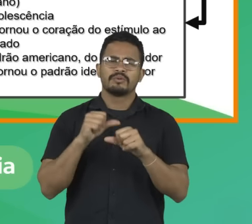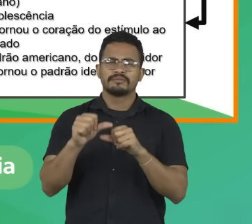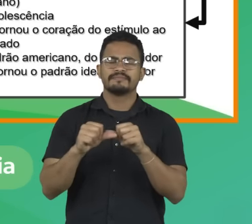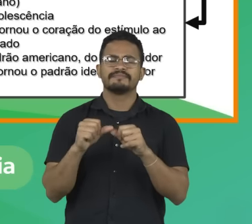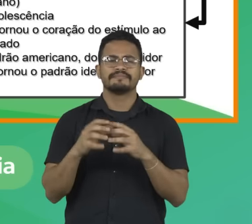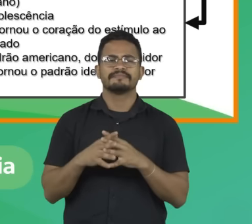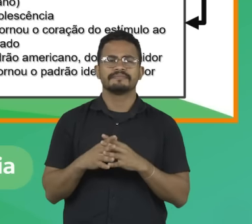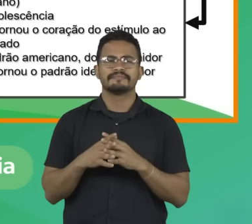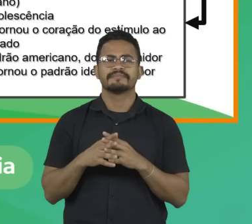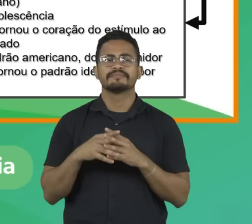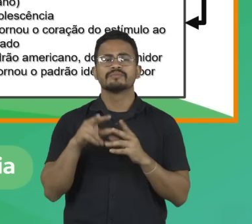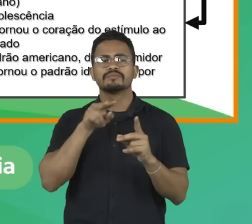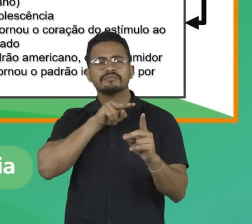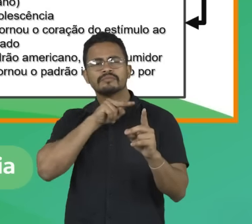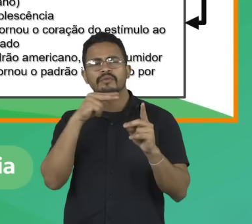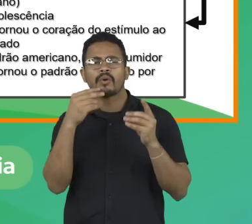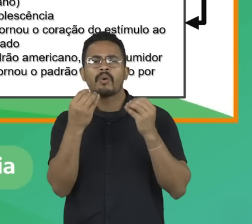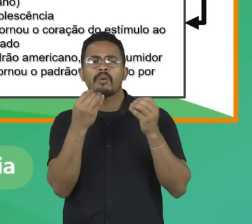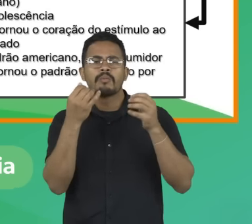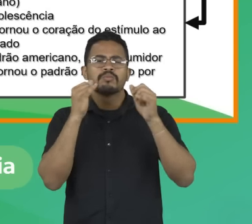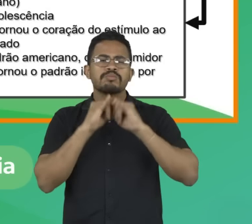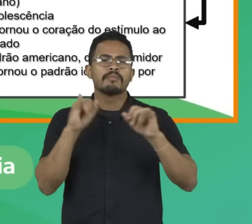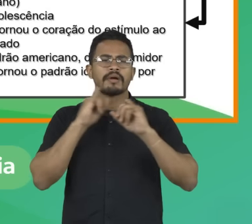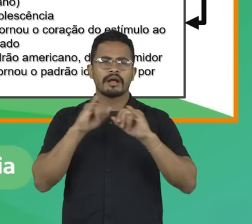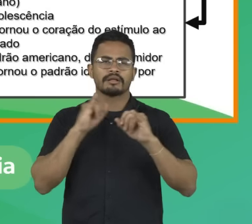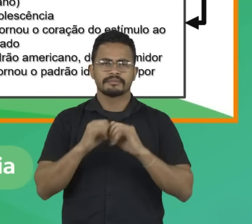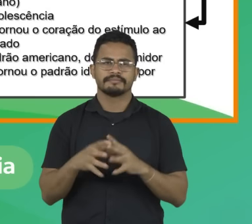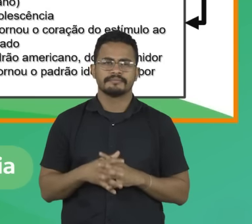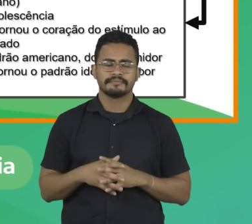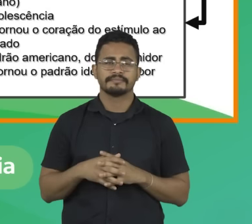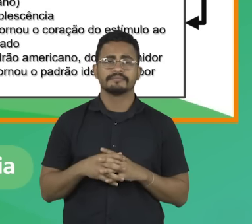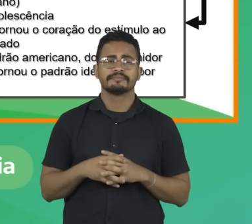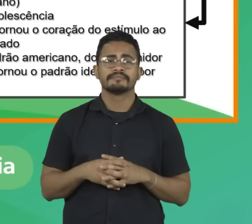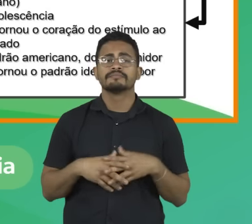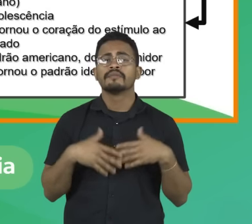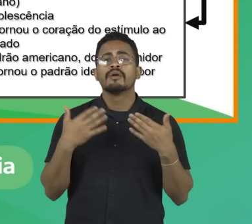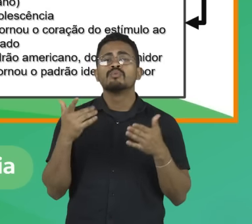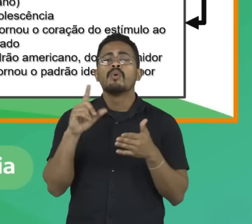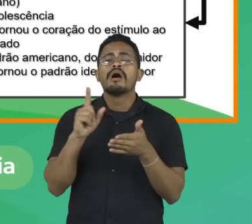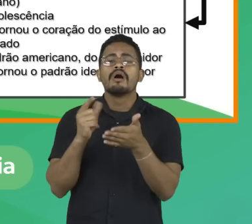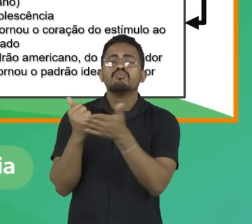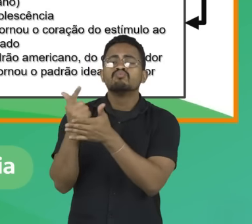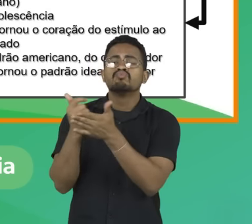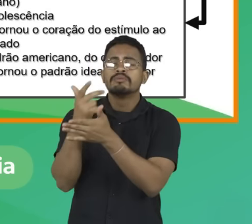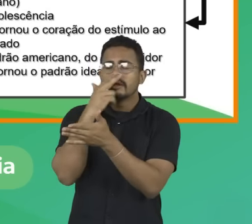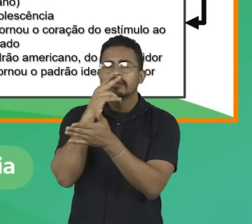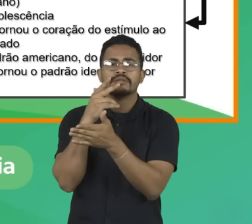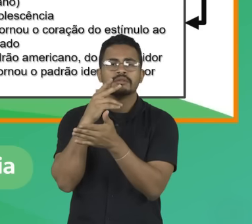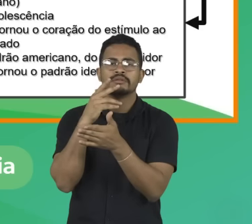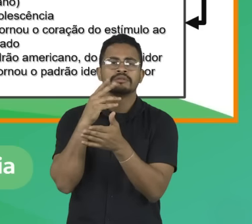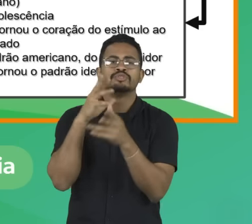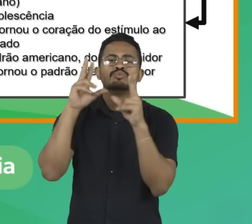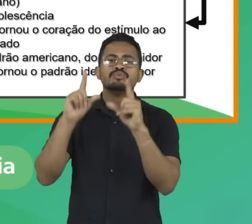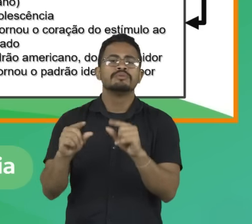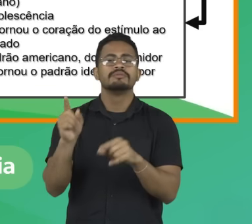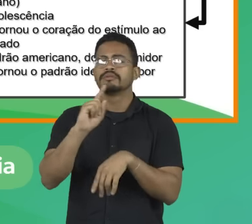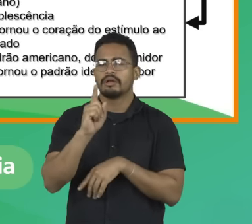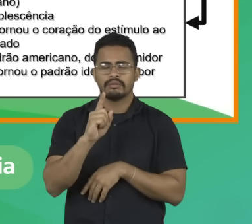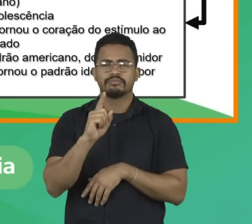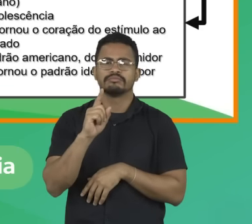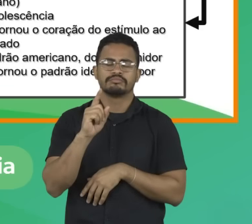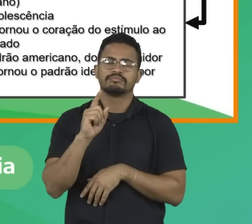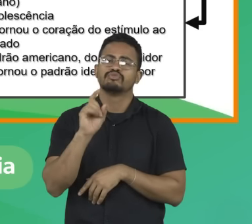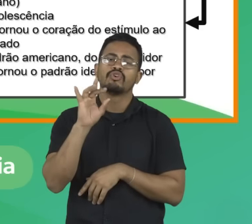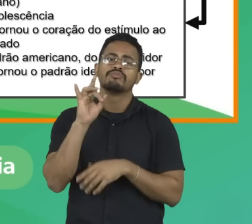perspectiva dessa propaganda. Não é que o consumo desacelerou. Ele não desacelerou, ele só foi disfarçado. Como?